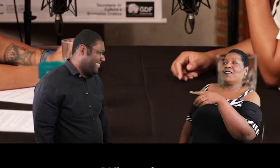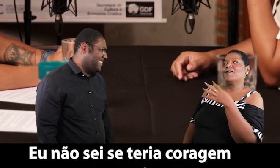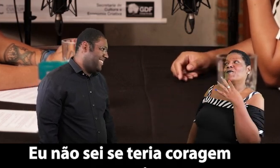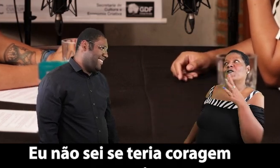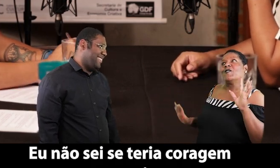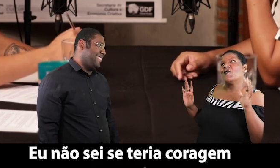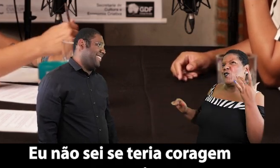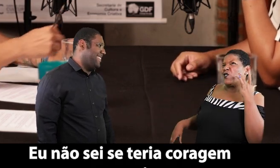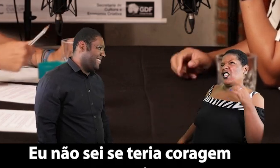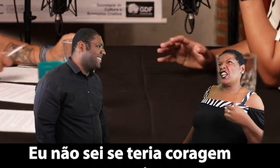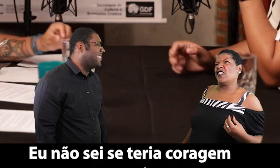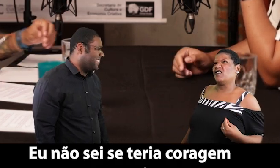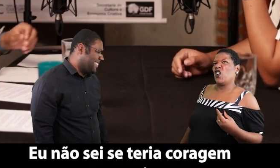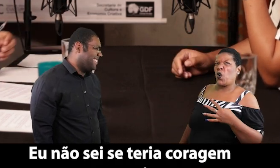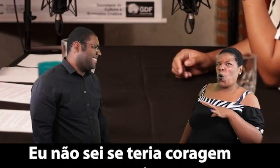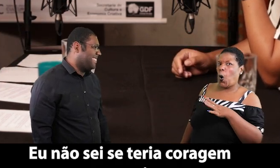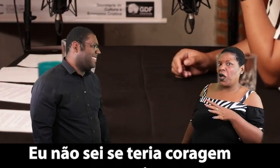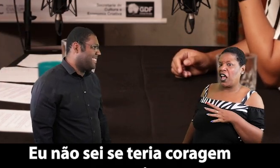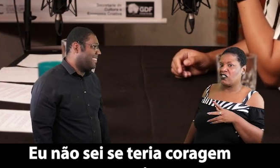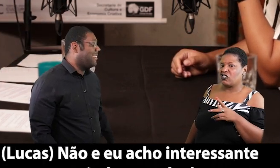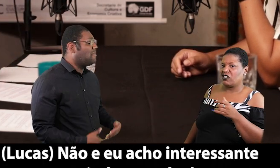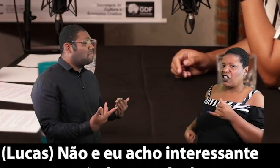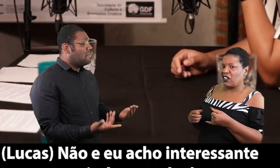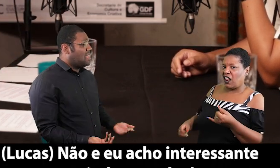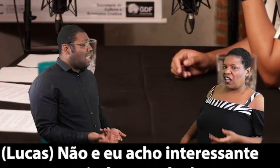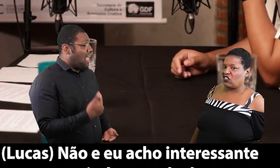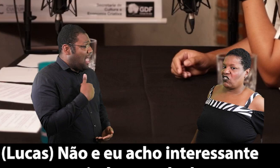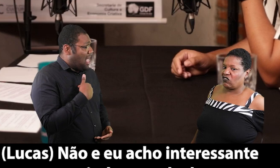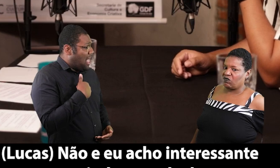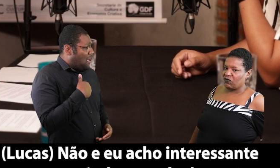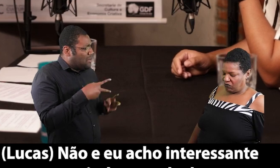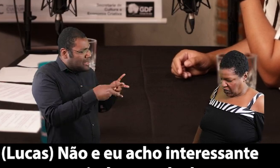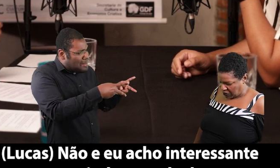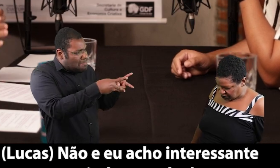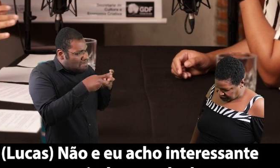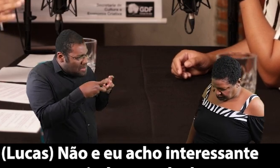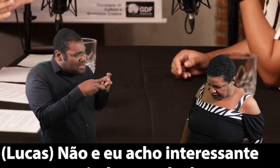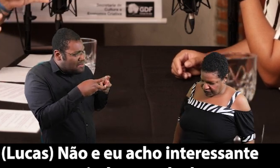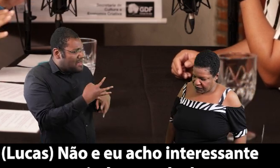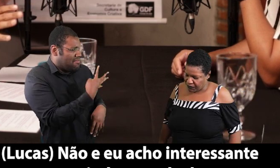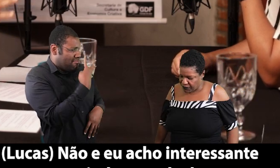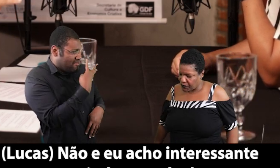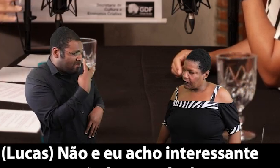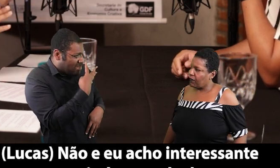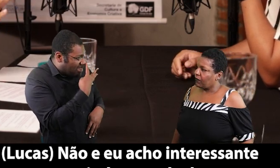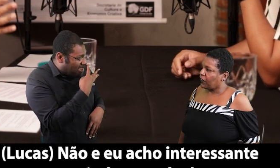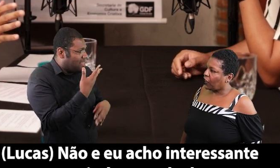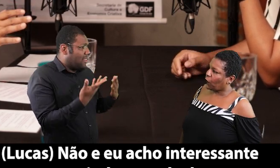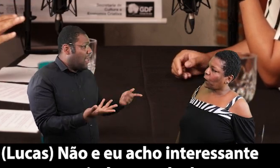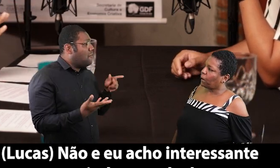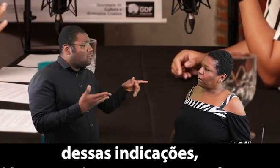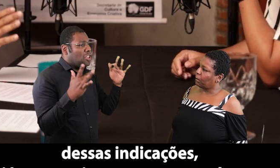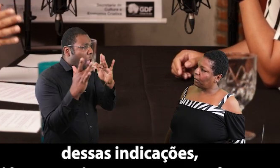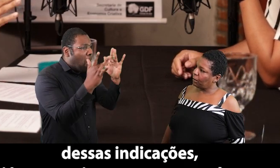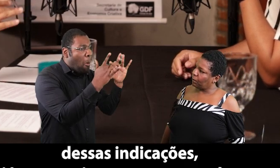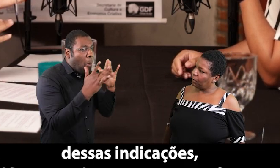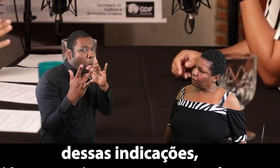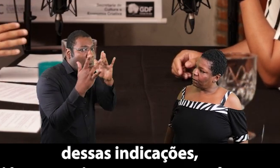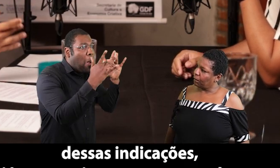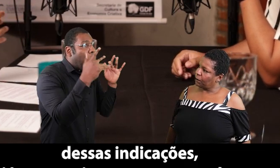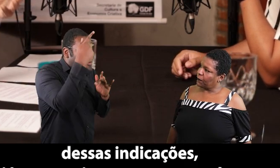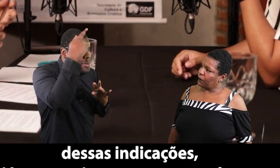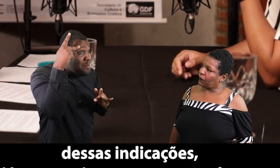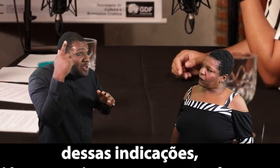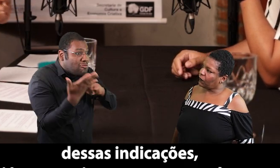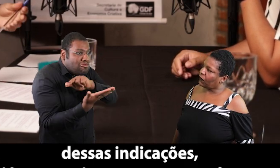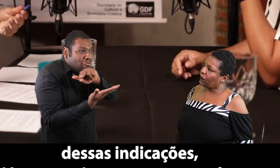sei, eu não sei se eu teria coragem, somente na internet. Não, e eu acho interessante, Júnior, porque a partir dessa rede de contatos, dessas indicações,